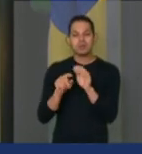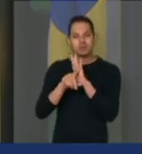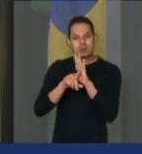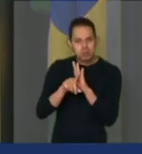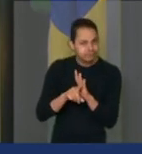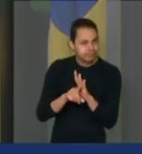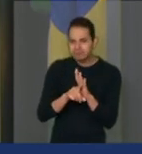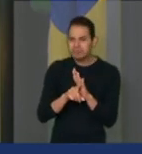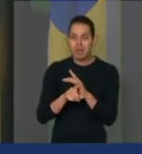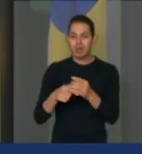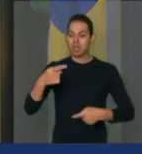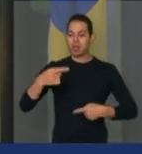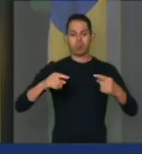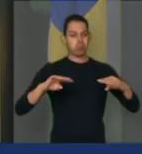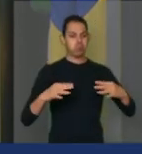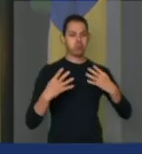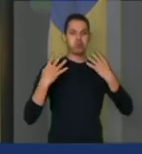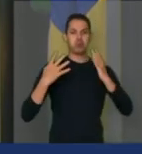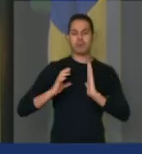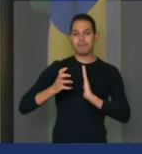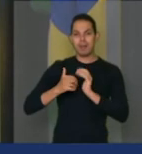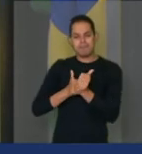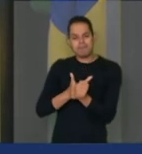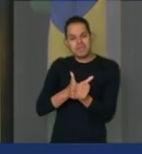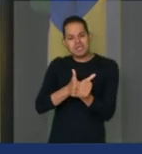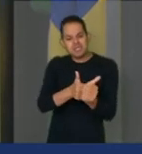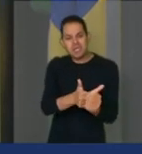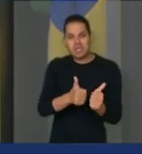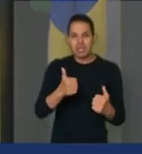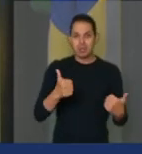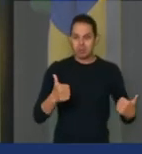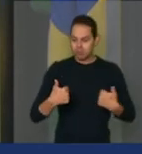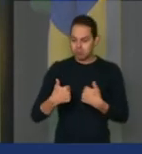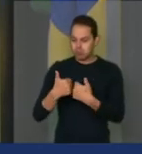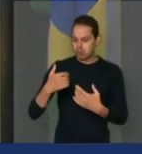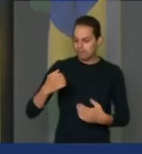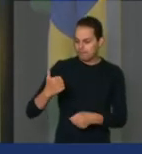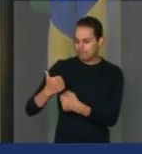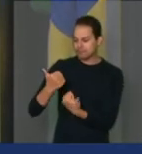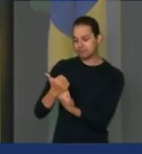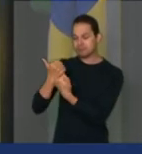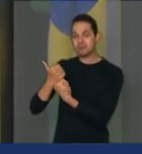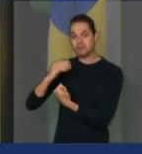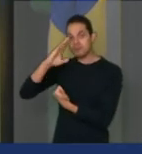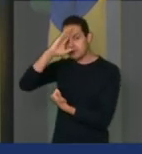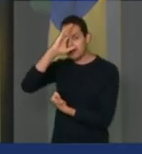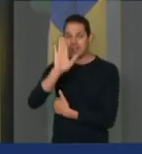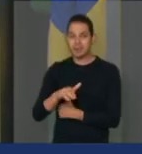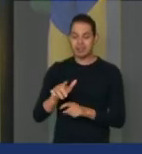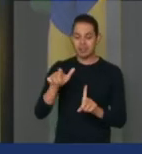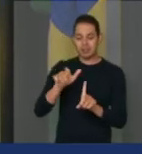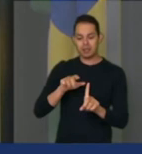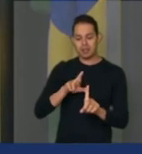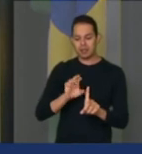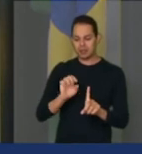políticos-partidários para perseguir os aliados do presidente bolsonaro e Renan Calheiros